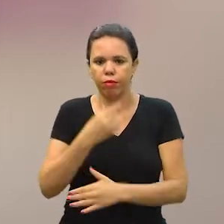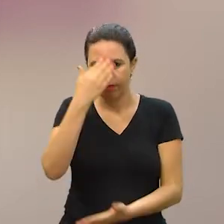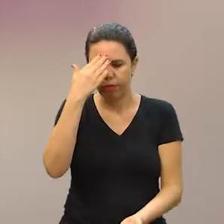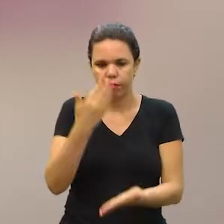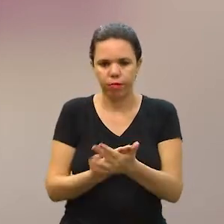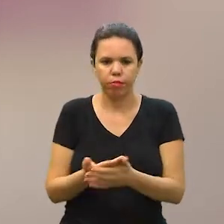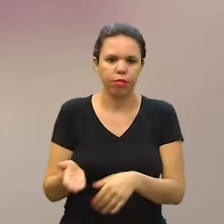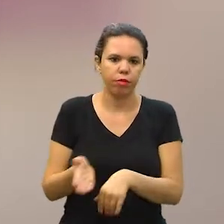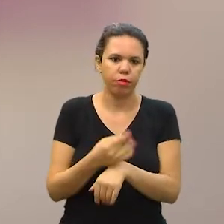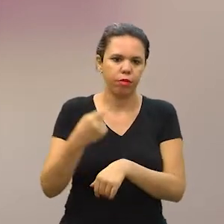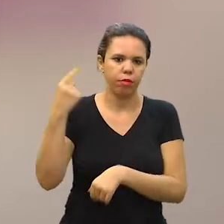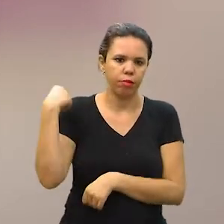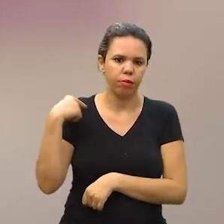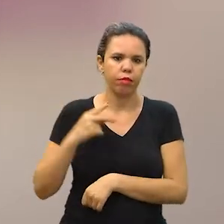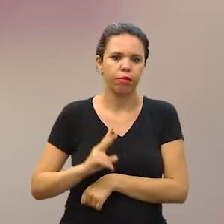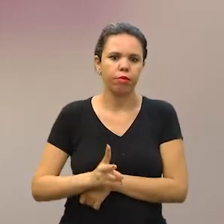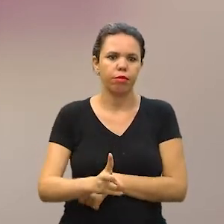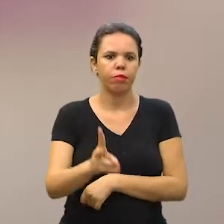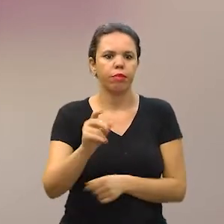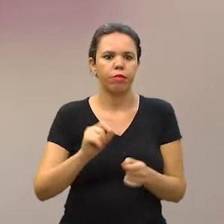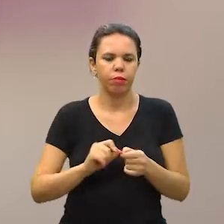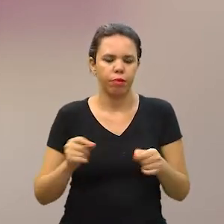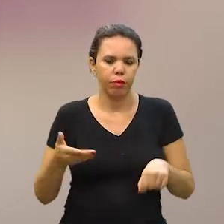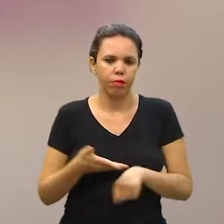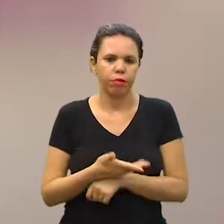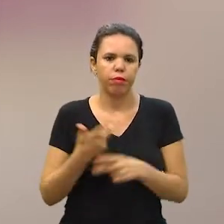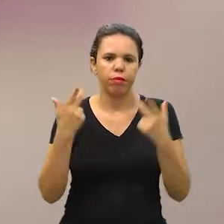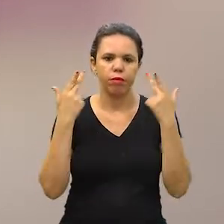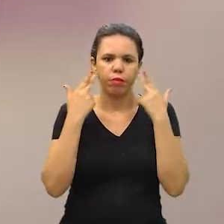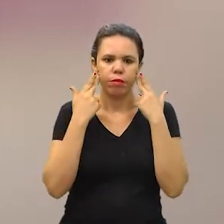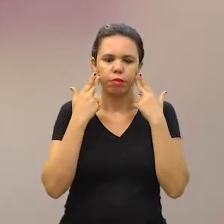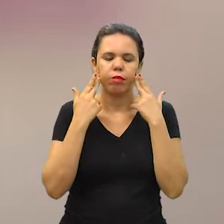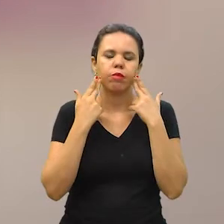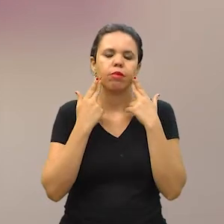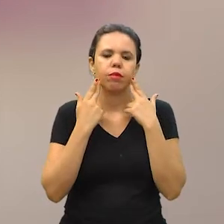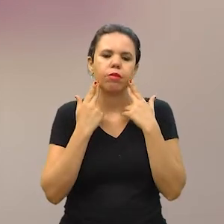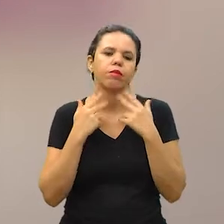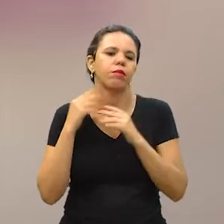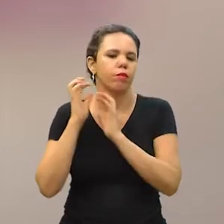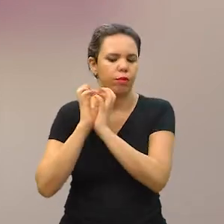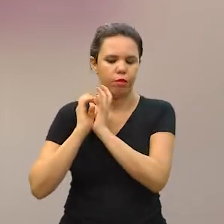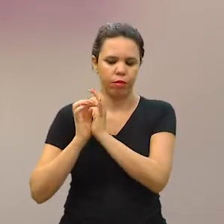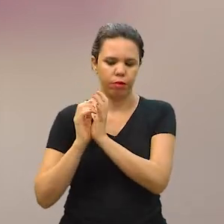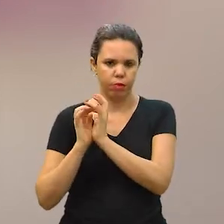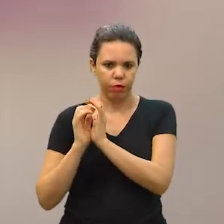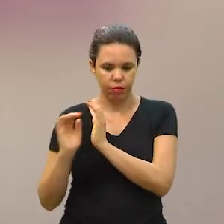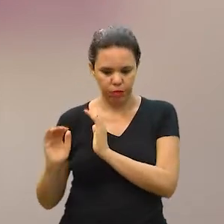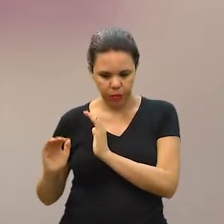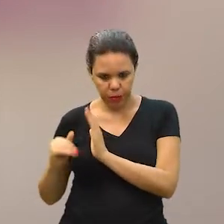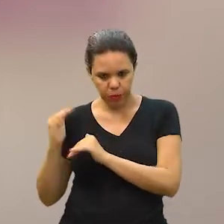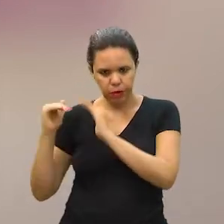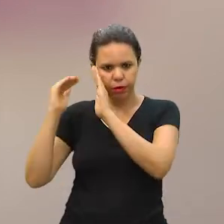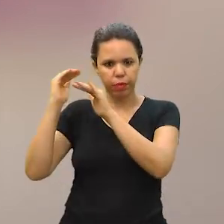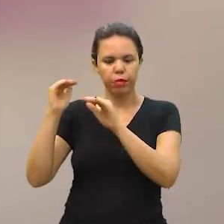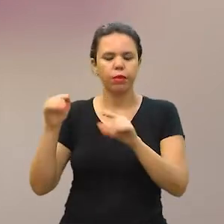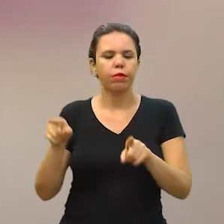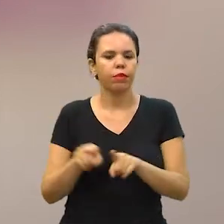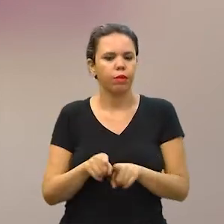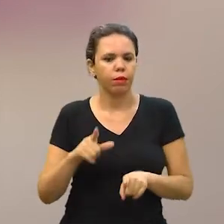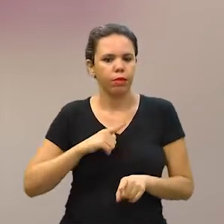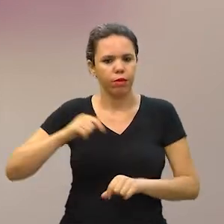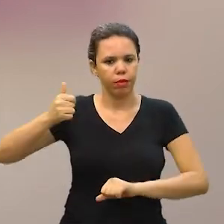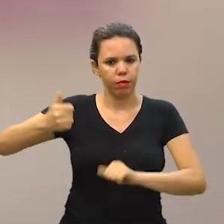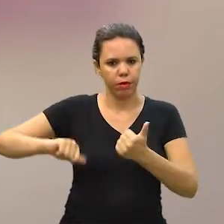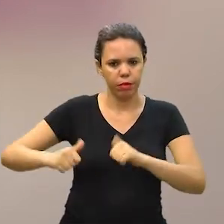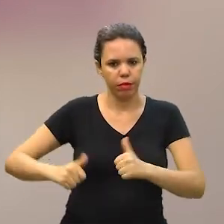nós acreditávamos antes. Ele continua fazendo parte dos transtornos do neurodesenvolvimento, mas nós temos também